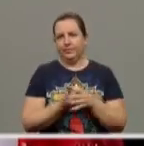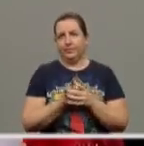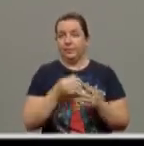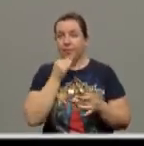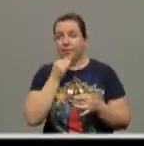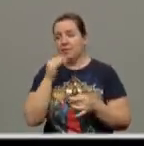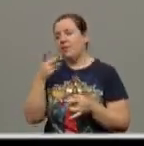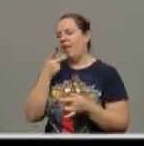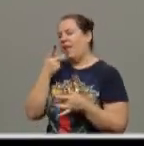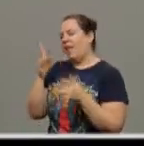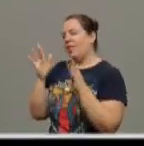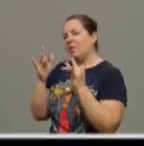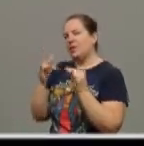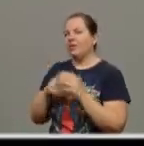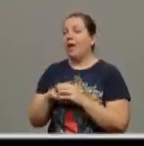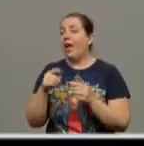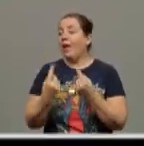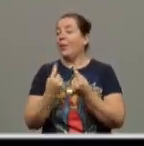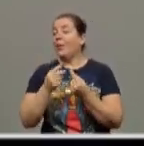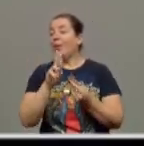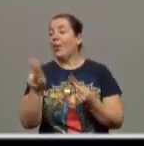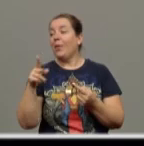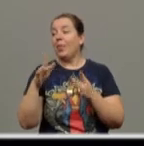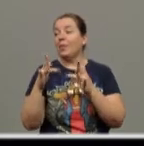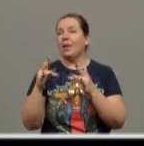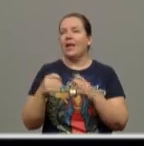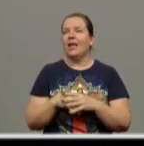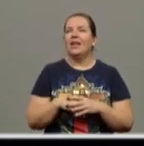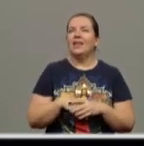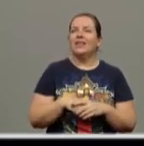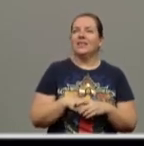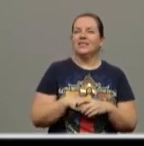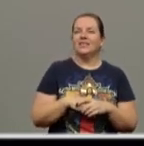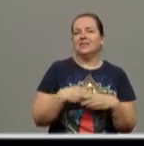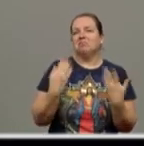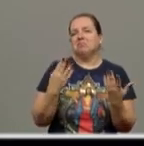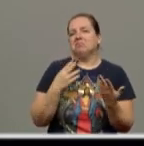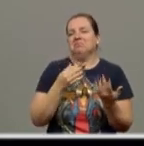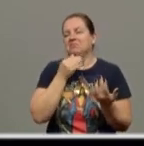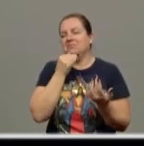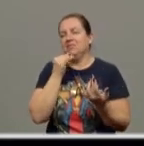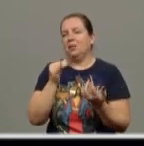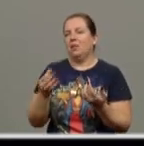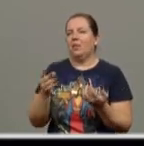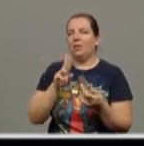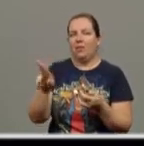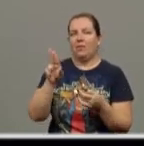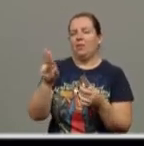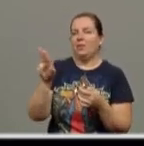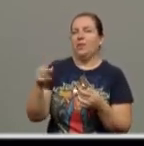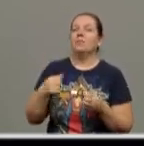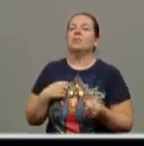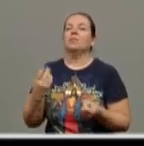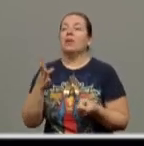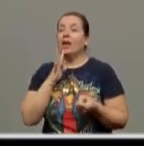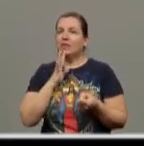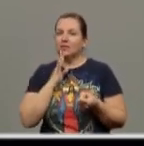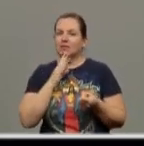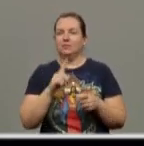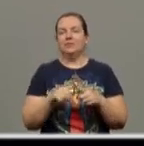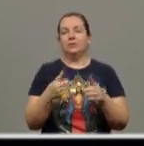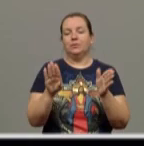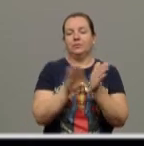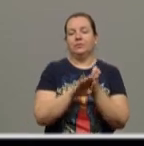né? Qual é o nome do namorado? Aí a menina vai e fala assim: ah, é fulano de tal. Nossa, nós queremos conhecer. E se chega uma menina e fala